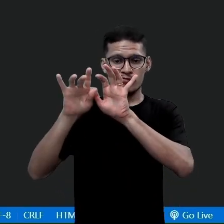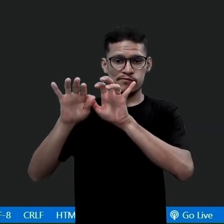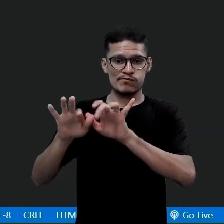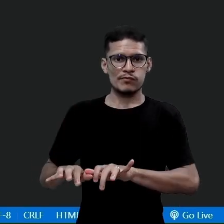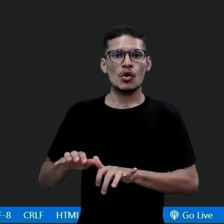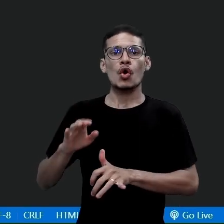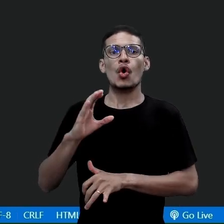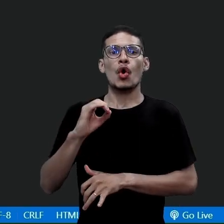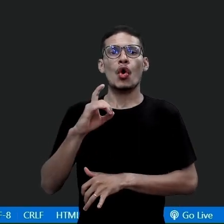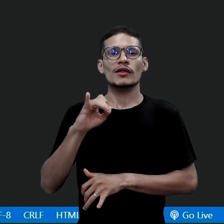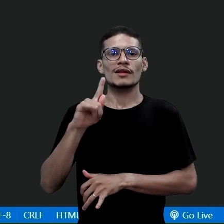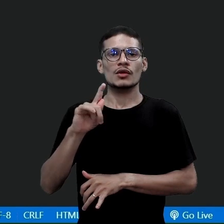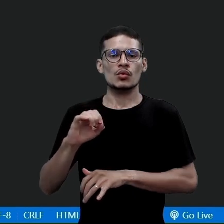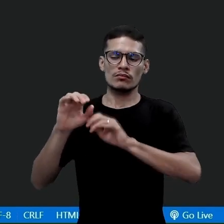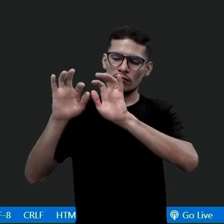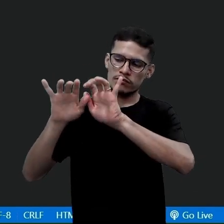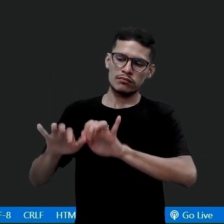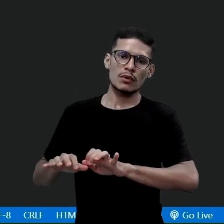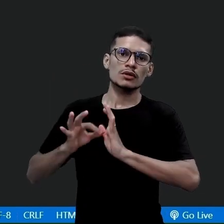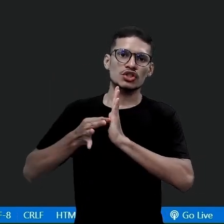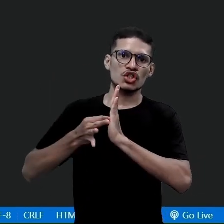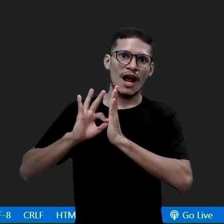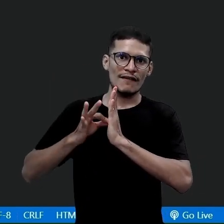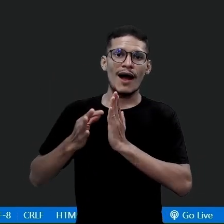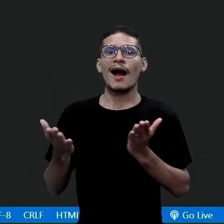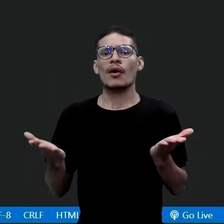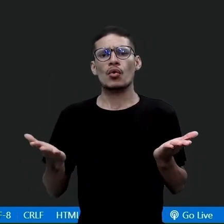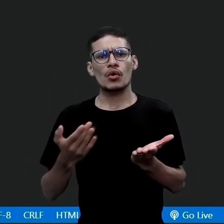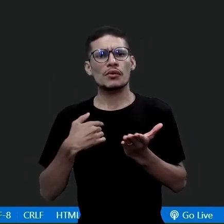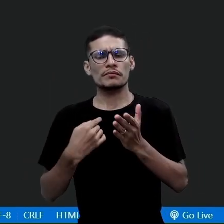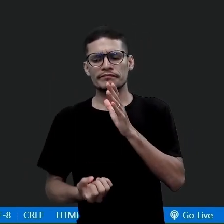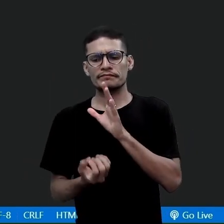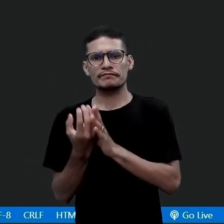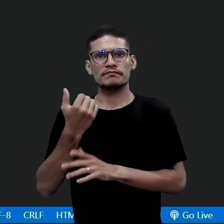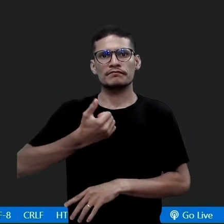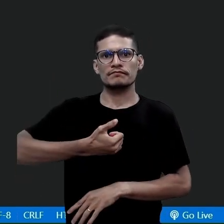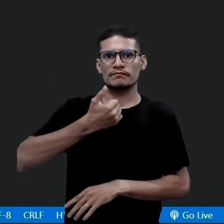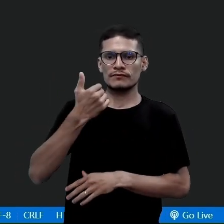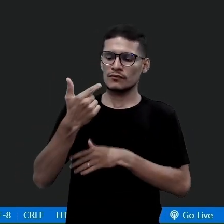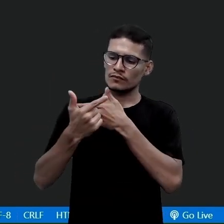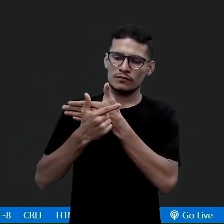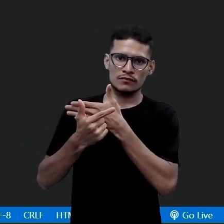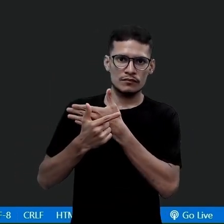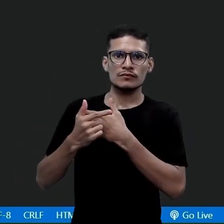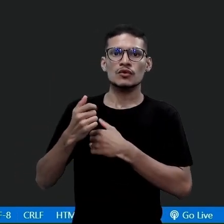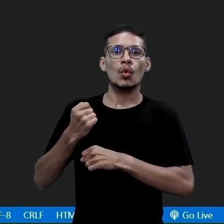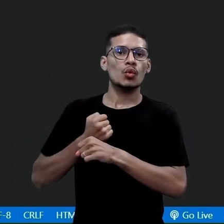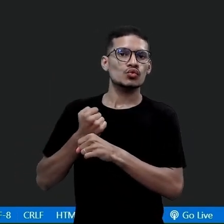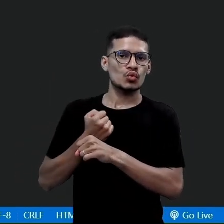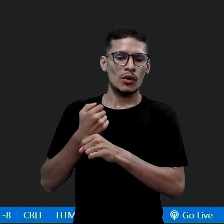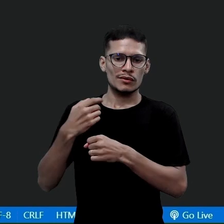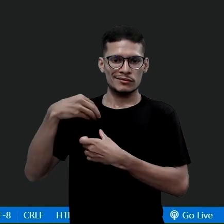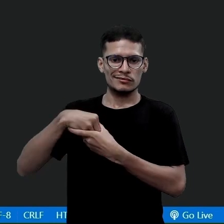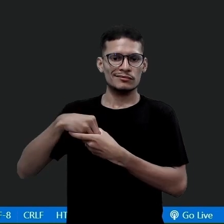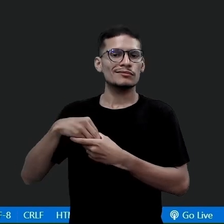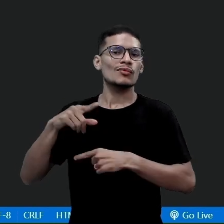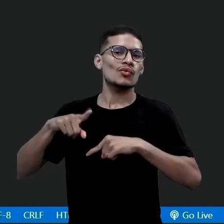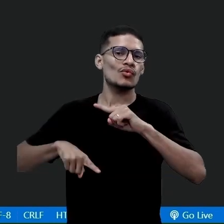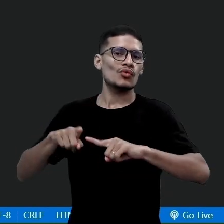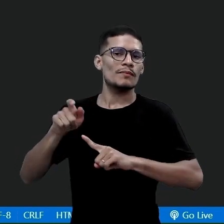JavaScript. Vou fazer primeiro a função construtora do objeto personagem.